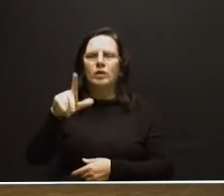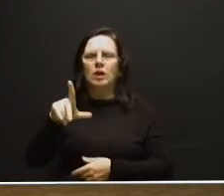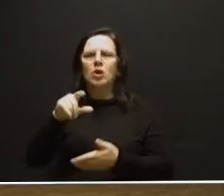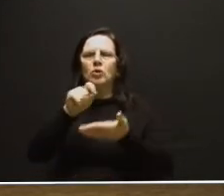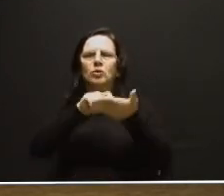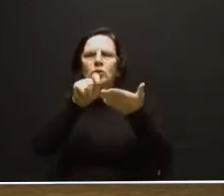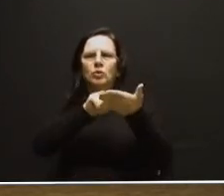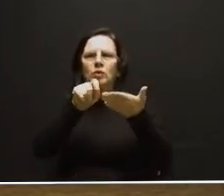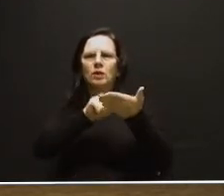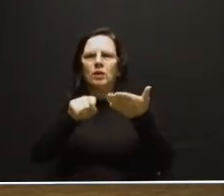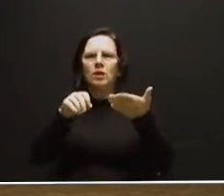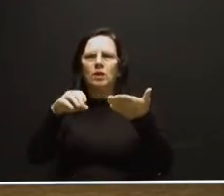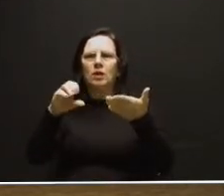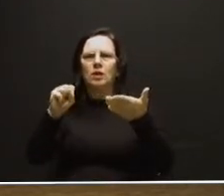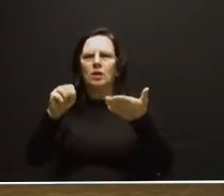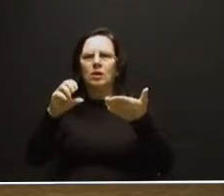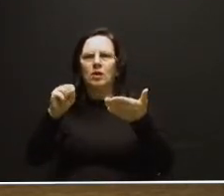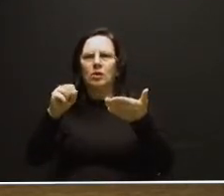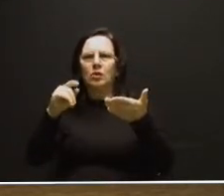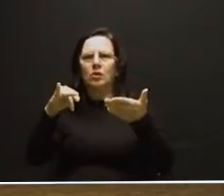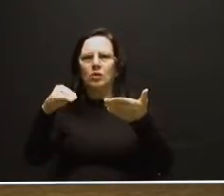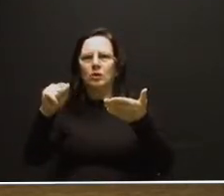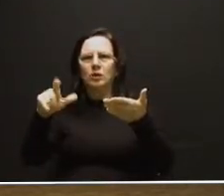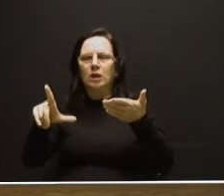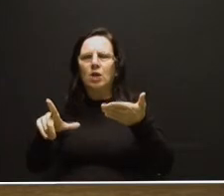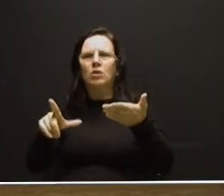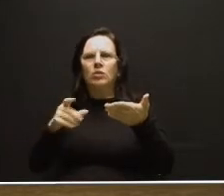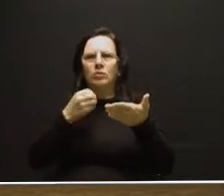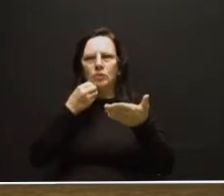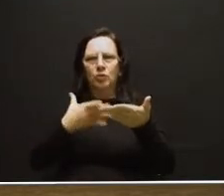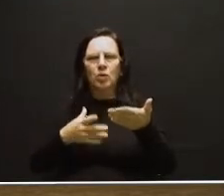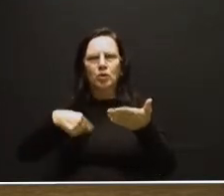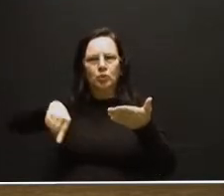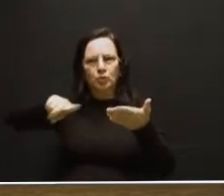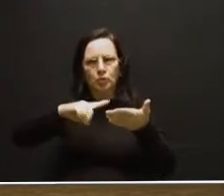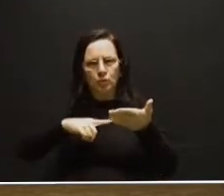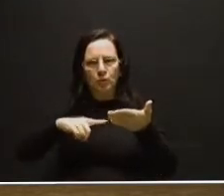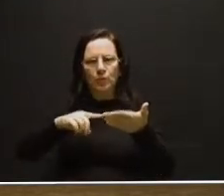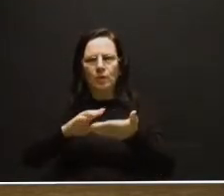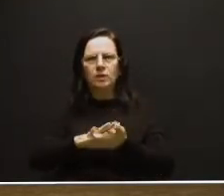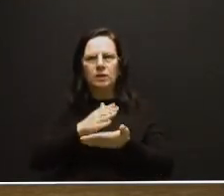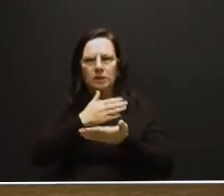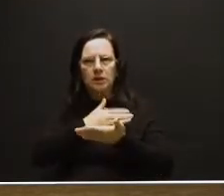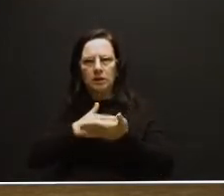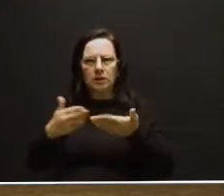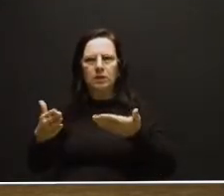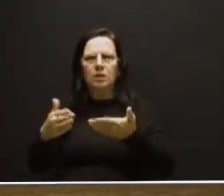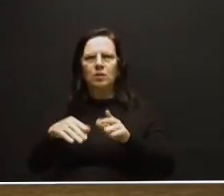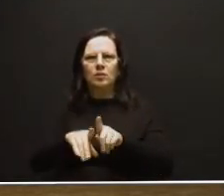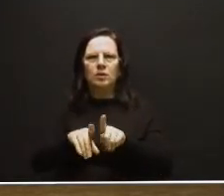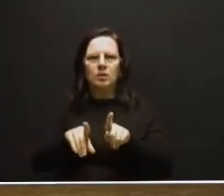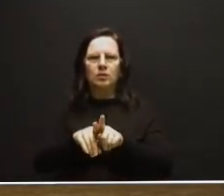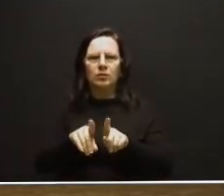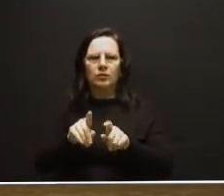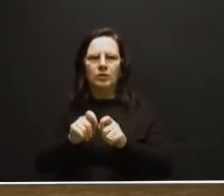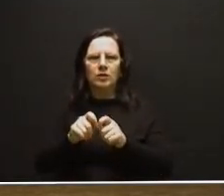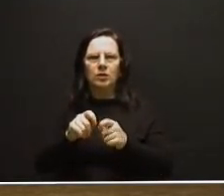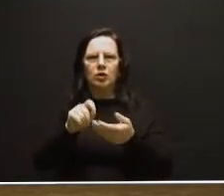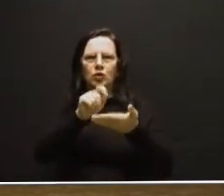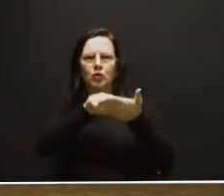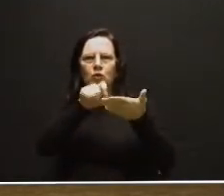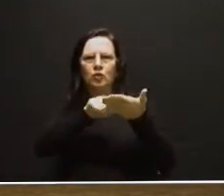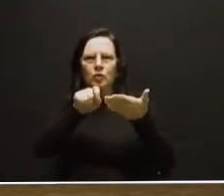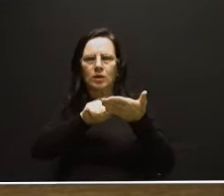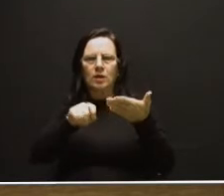na associação eu acho que vale a pena muito a pena todos nós aqui iniciamos também é fazendo esse cadastramento